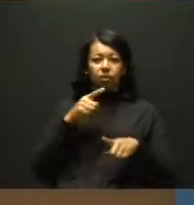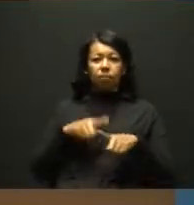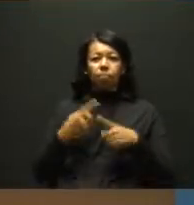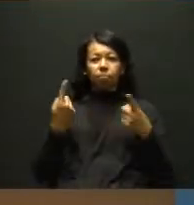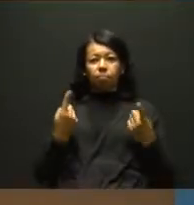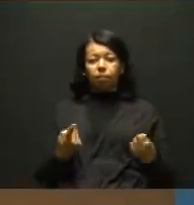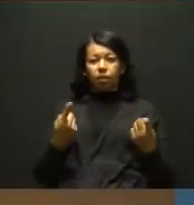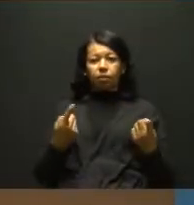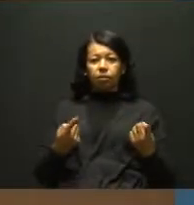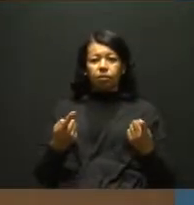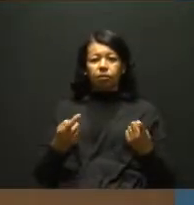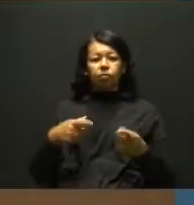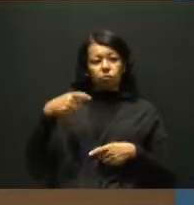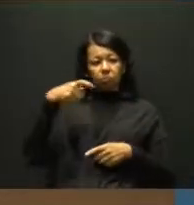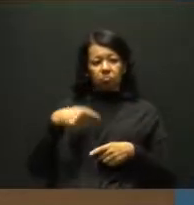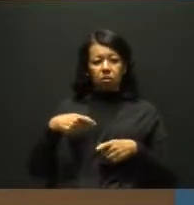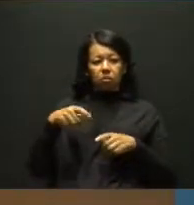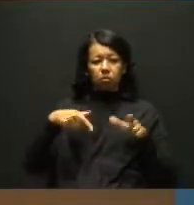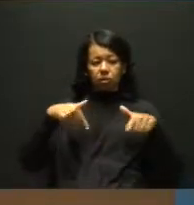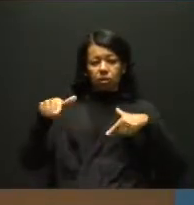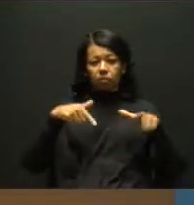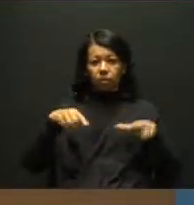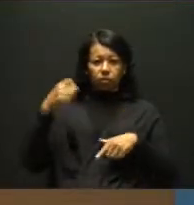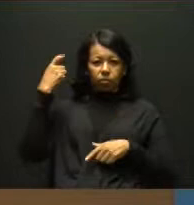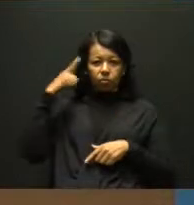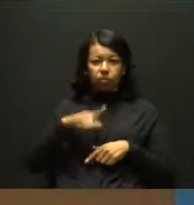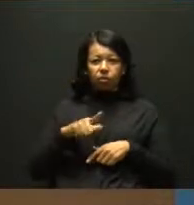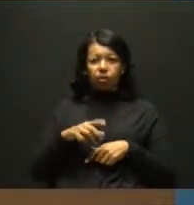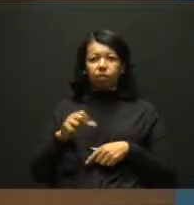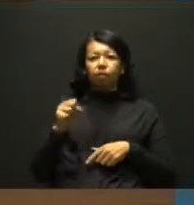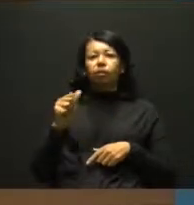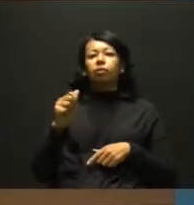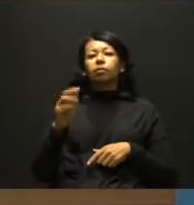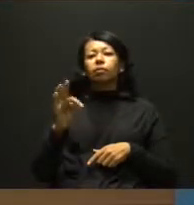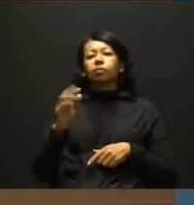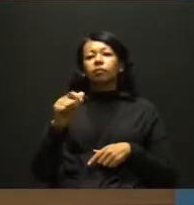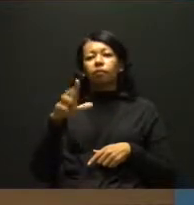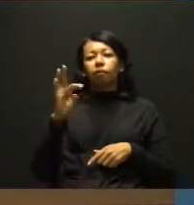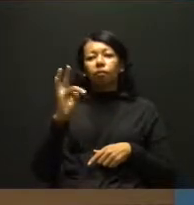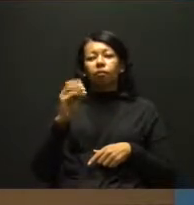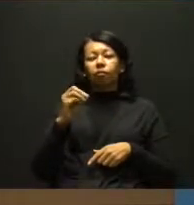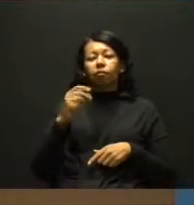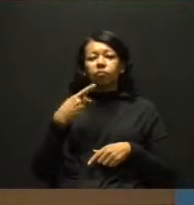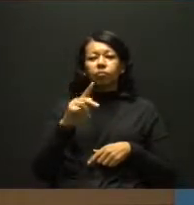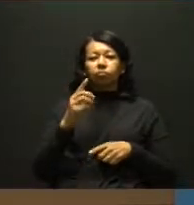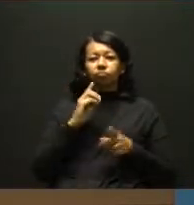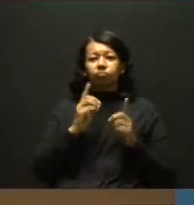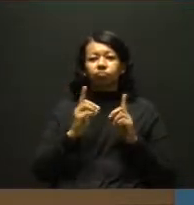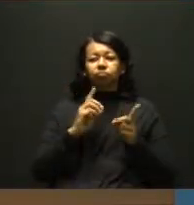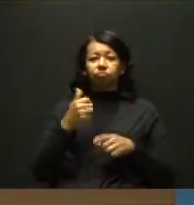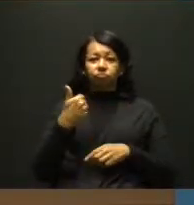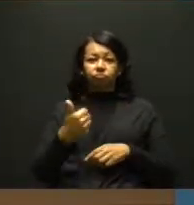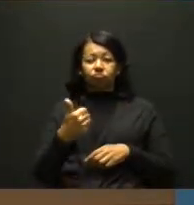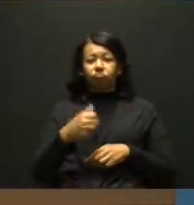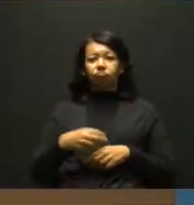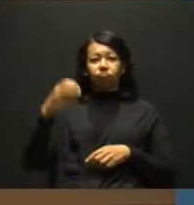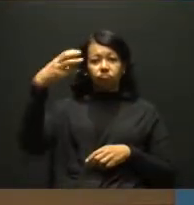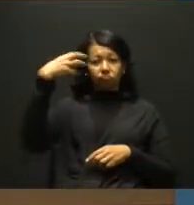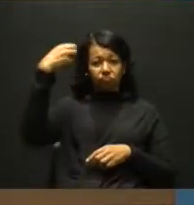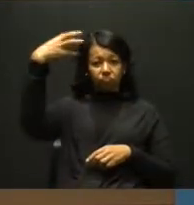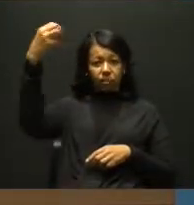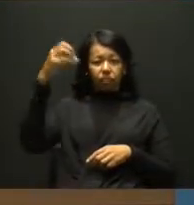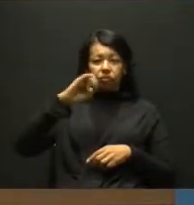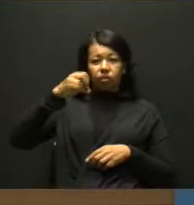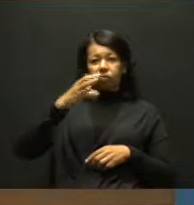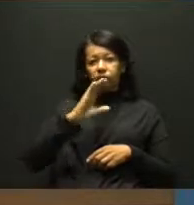através de meus requerimentos eu consegui o asfalto para venda pelo viaram eu consegui um semáforo no jardim casqueiro